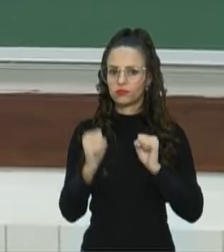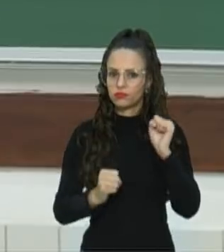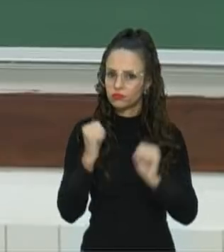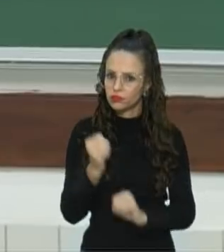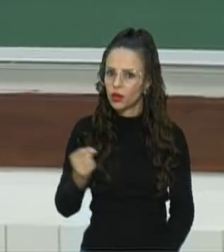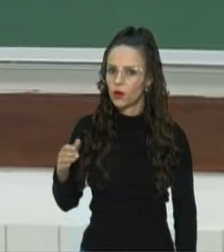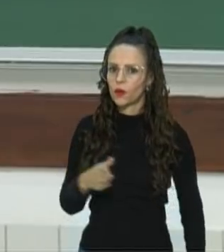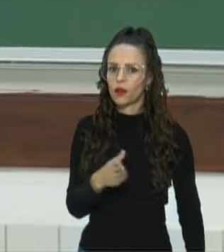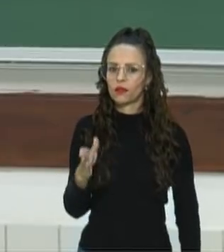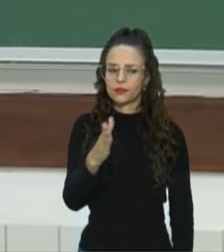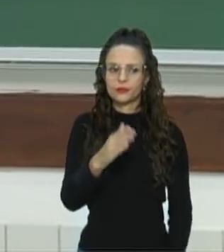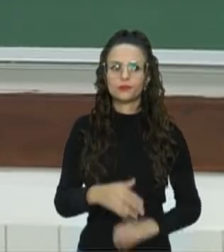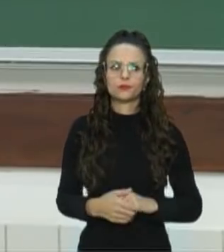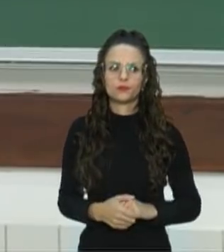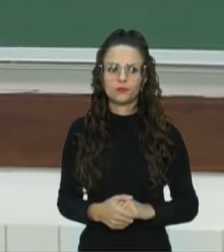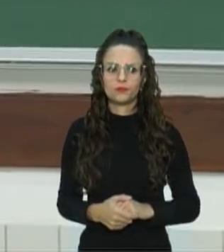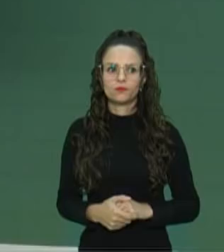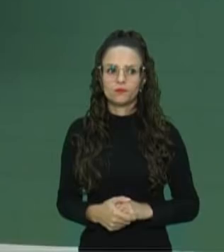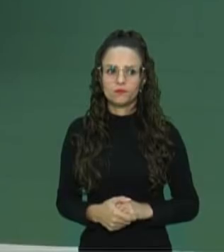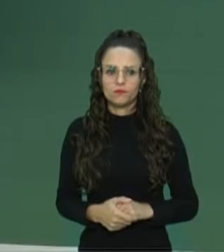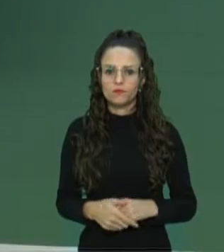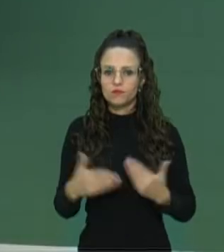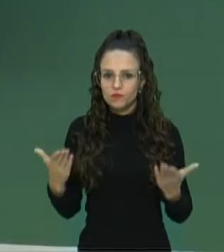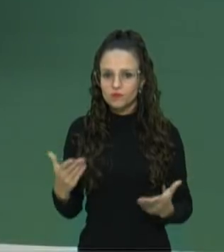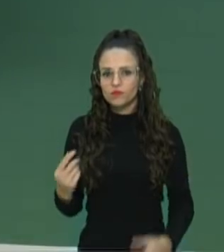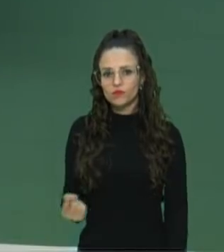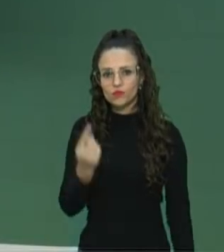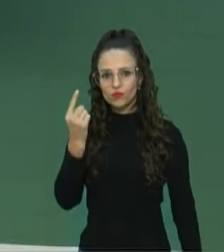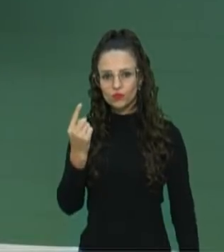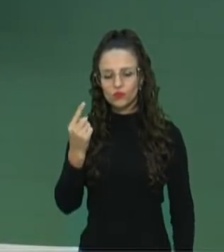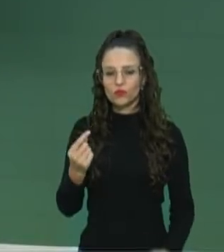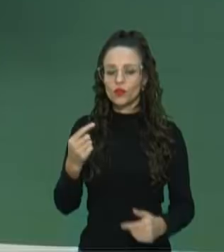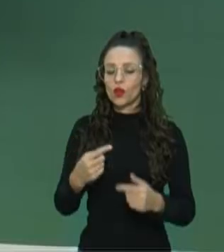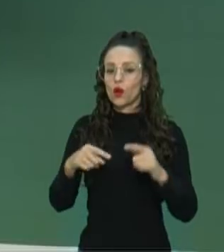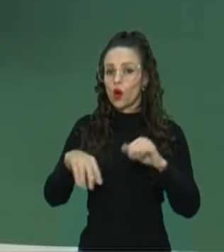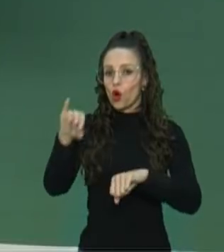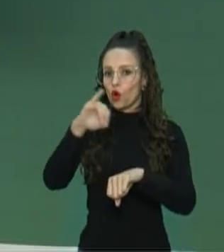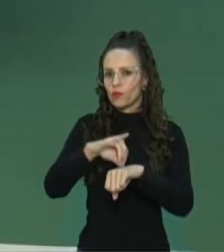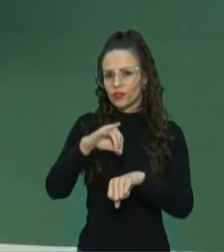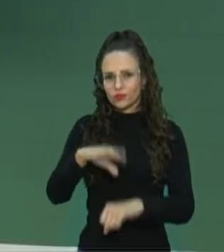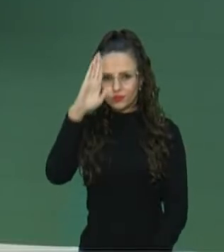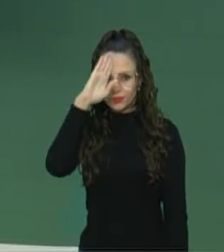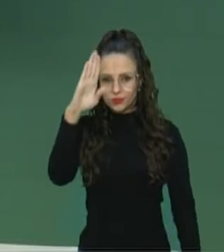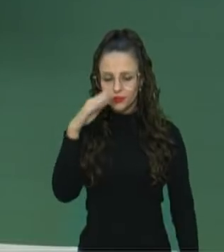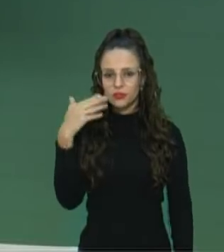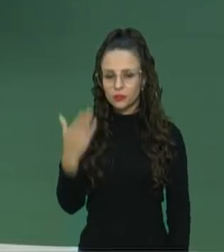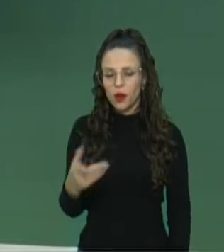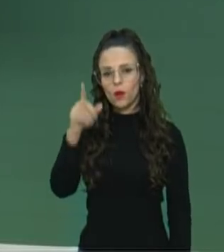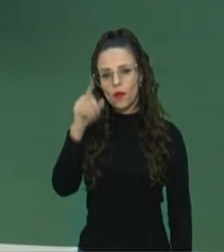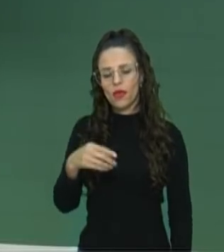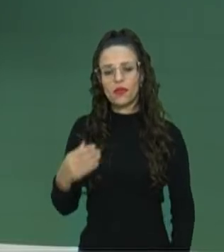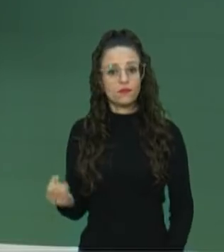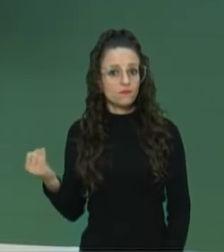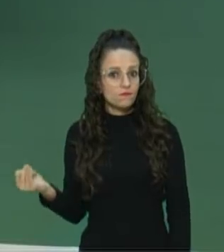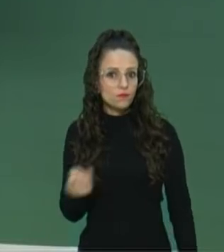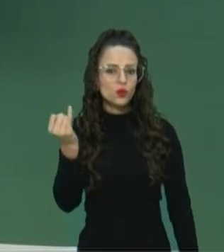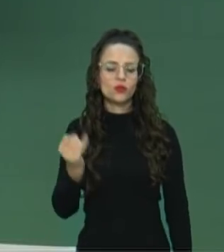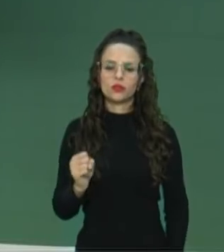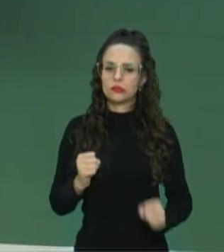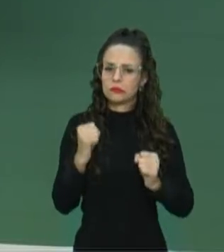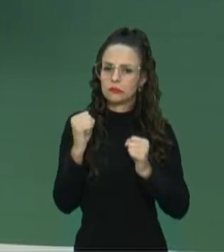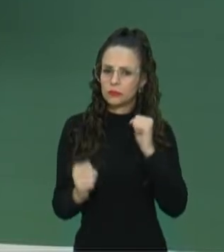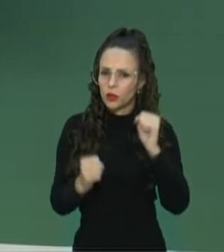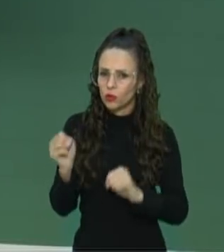duas entidades aqui. Então, um dos itens principais que eu já falei para vocês, né, essencial para a corrida de orientação,